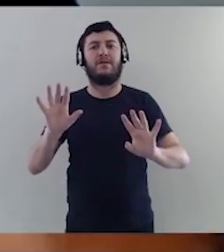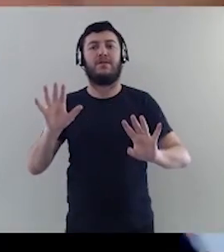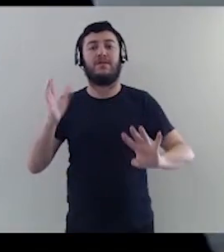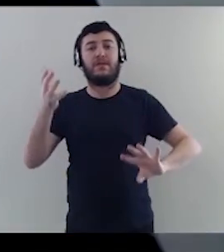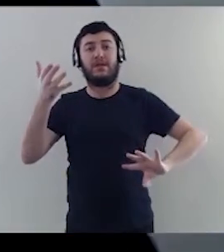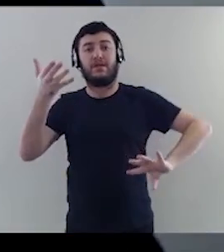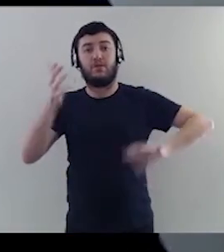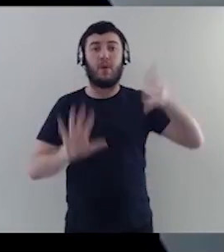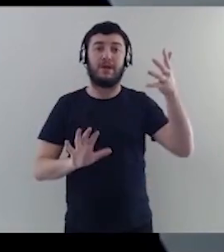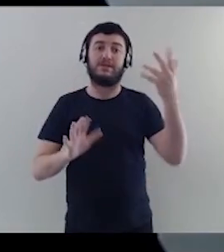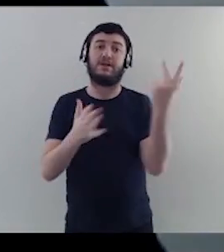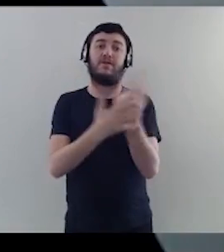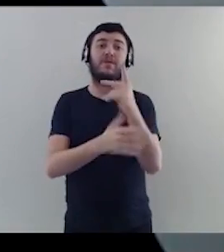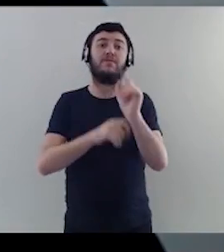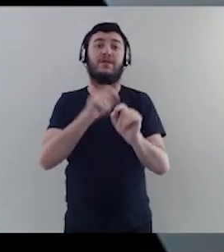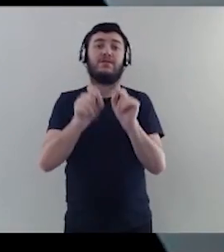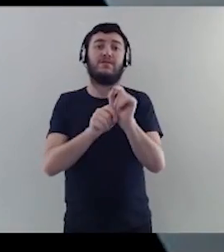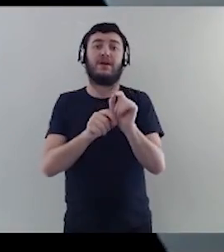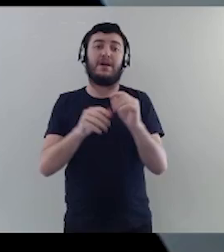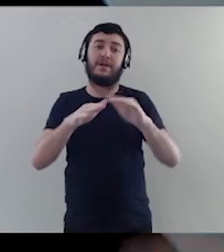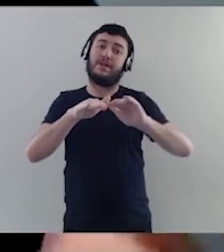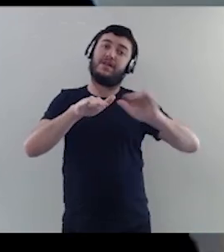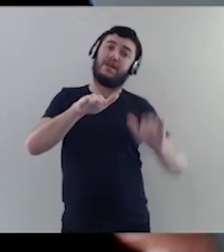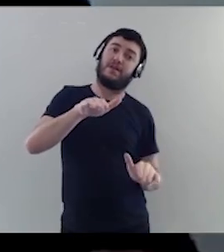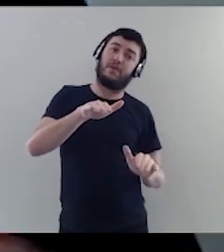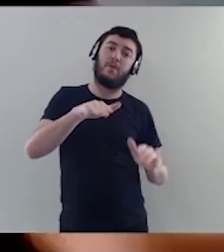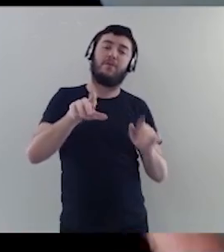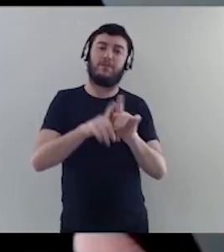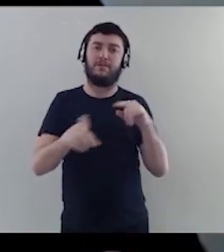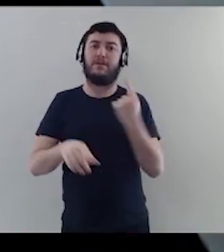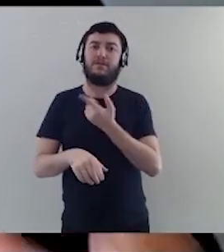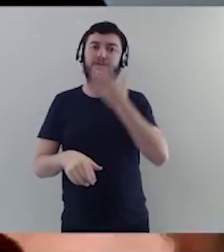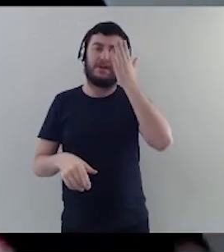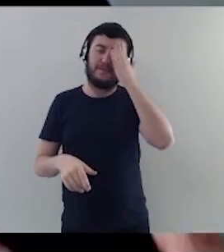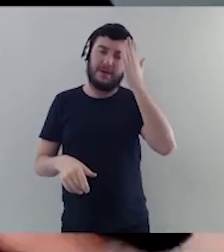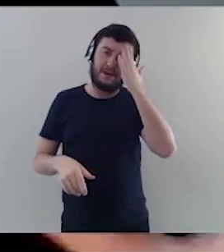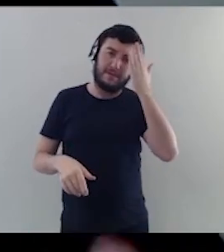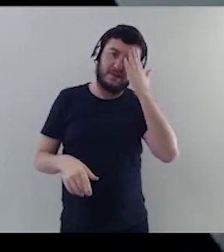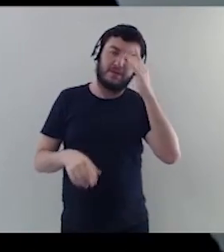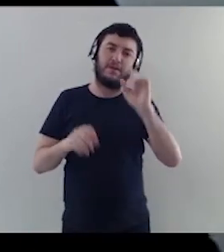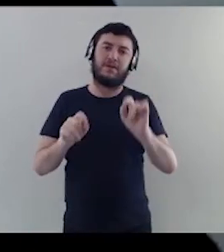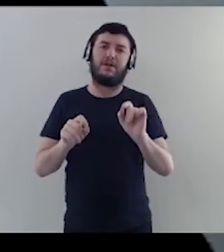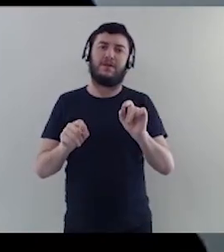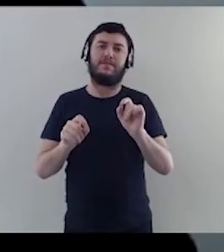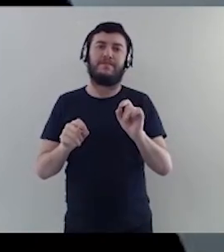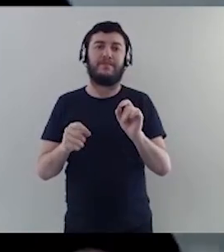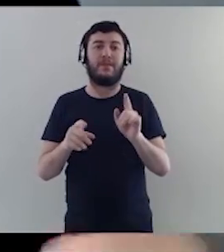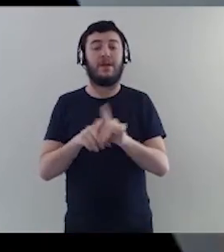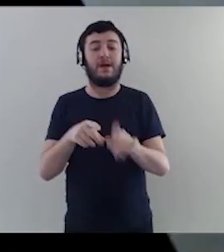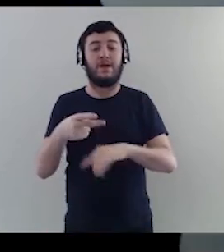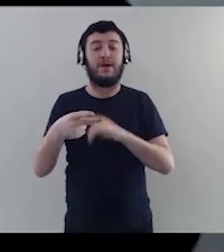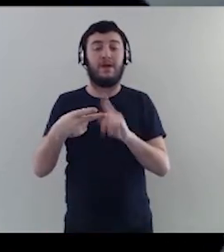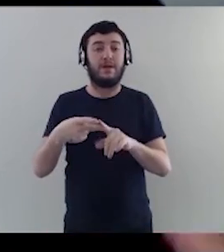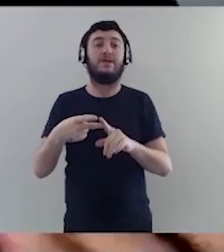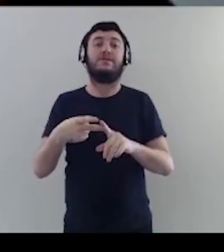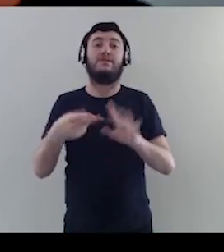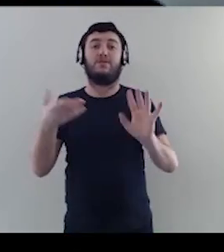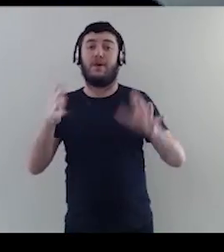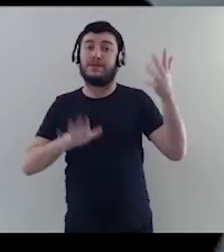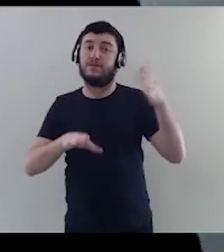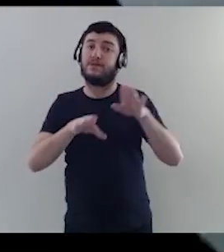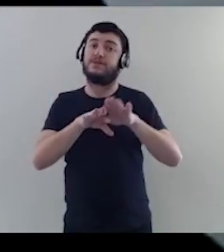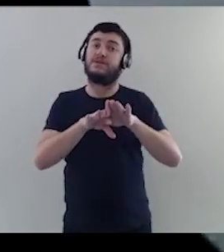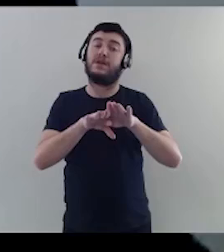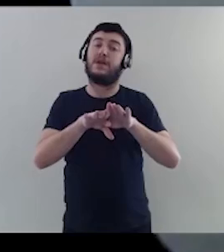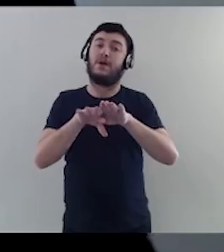forma arbitrariamente desigual situações iguais ou análogas. ou